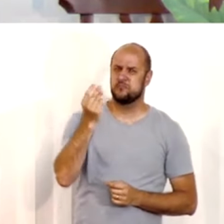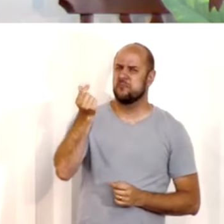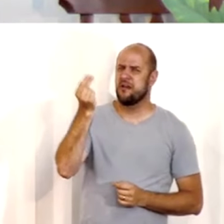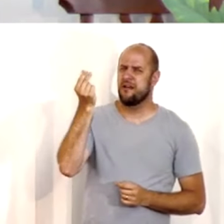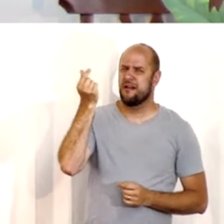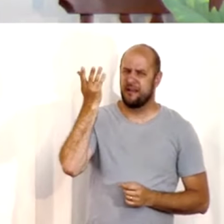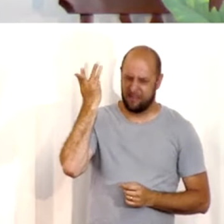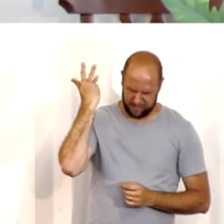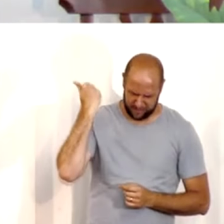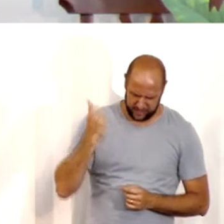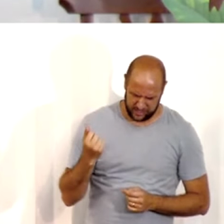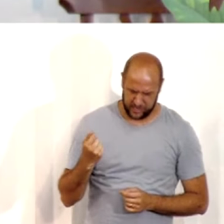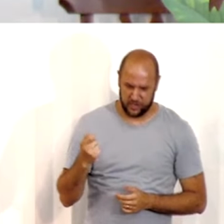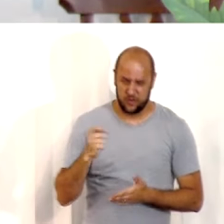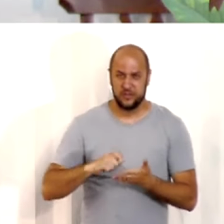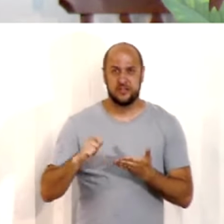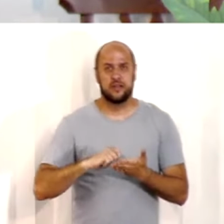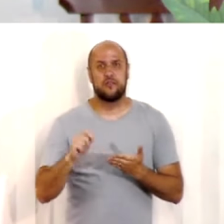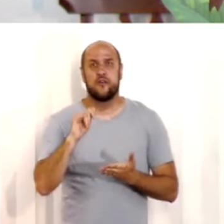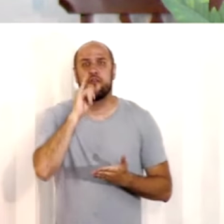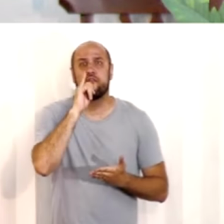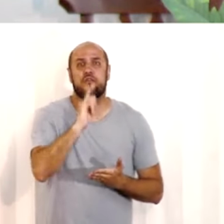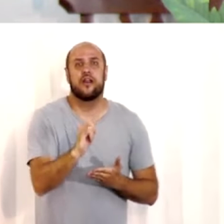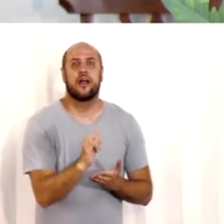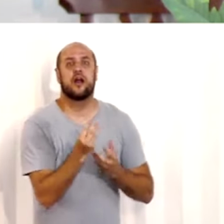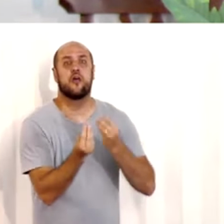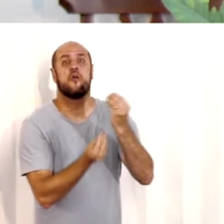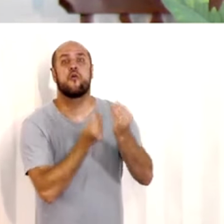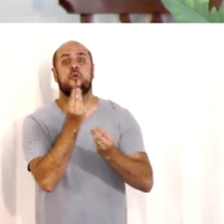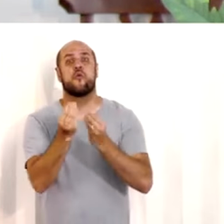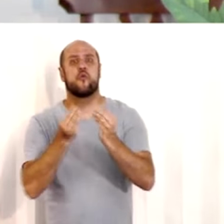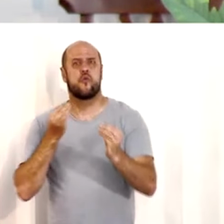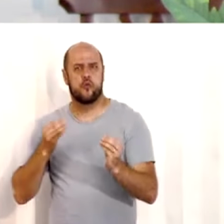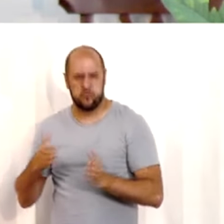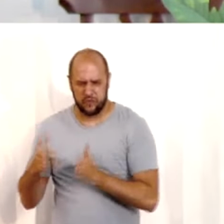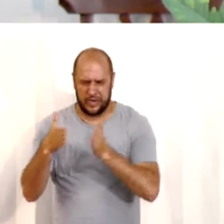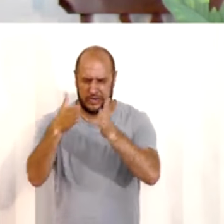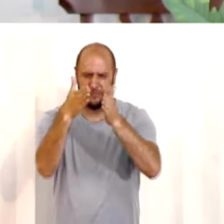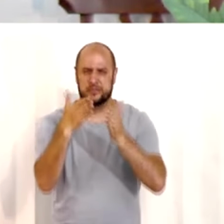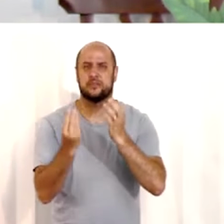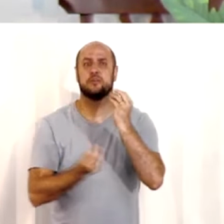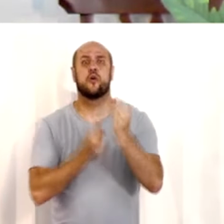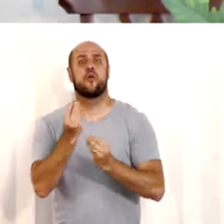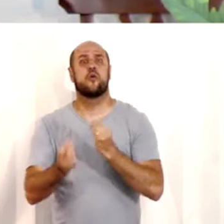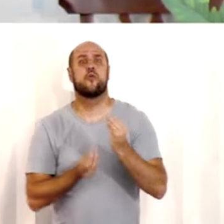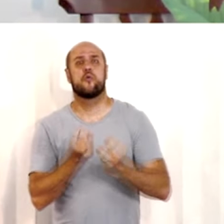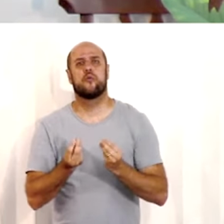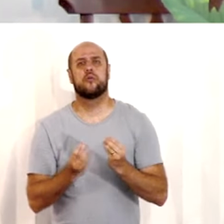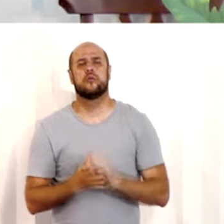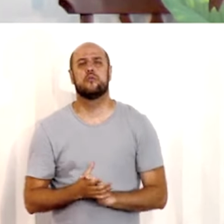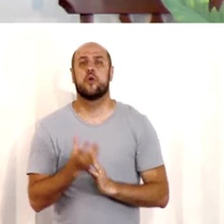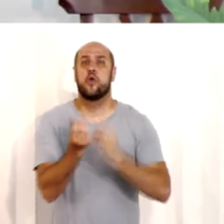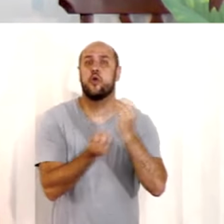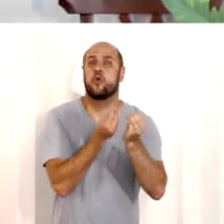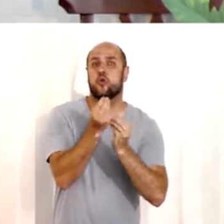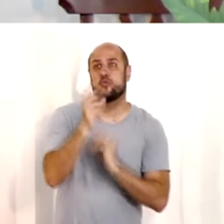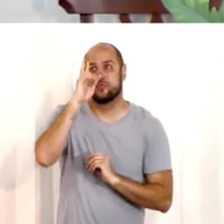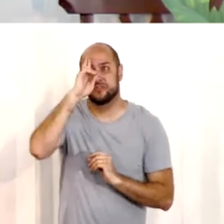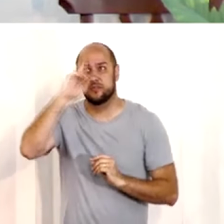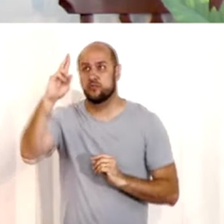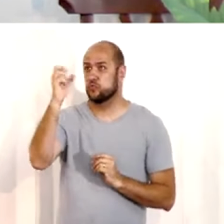escreveu, ele falando sobre como é prosseguir, como é ir em frente, como é não parar, como é ter o Senhor como a sua